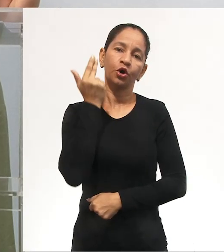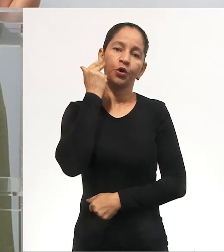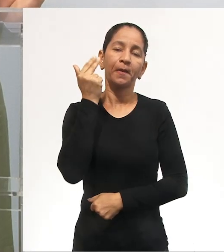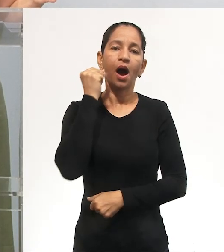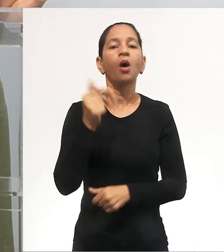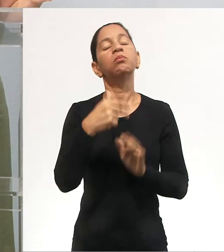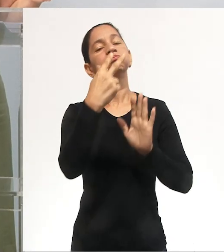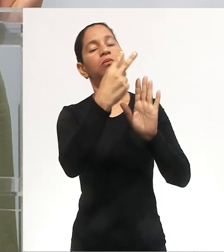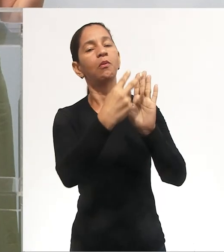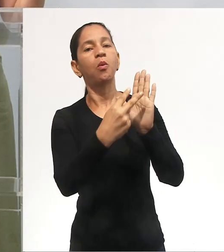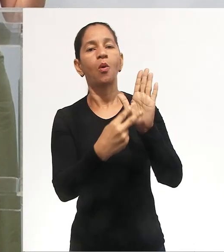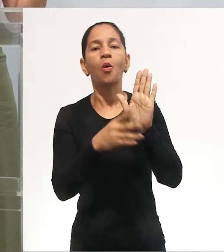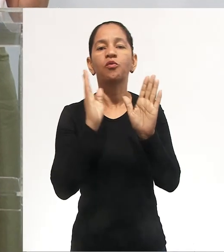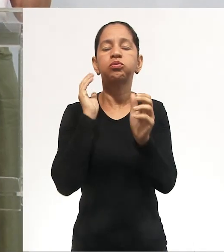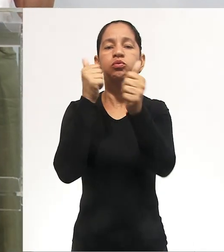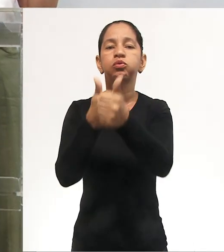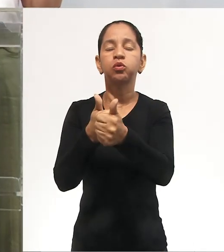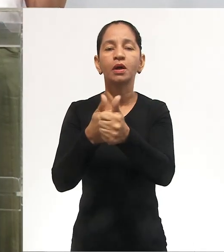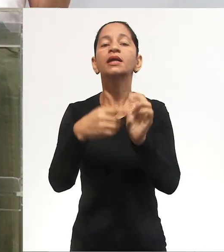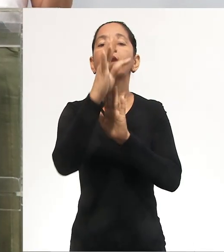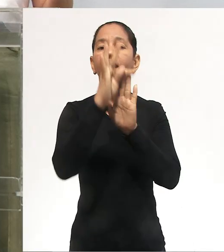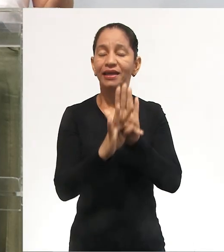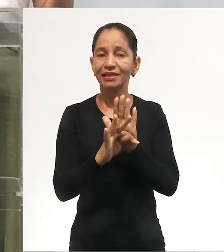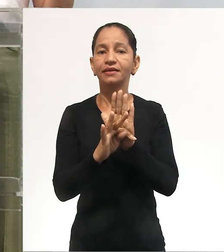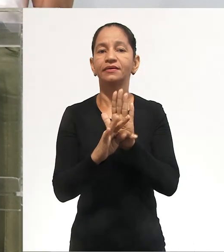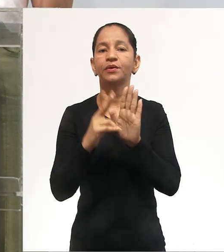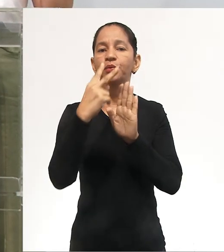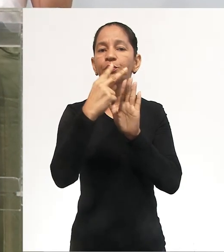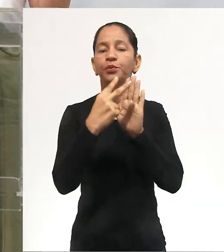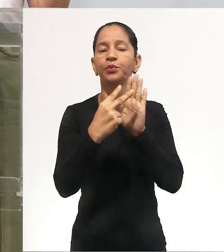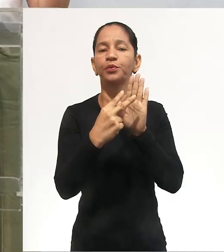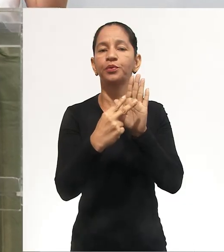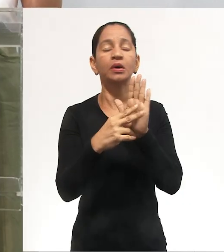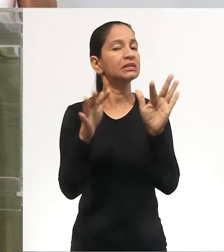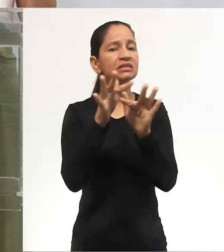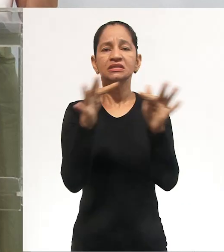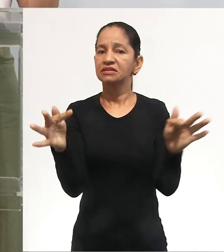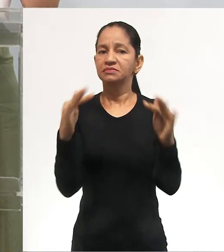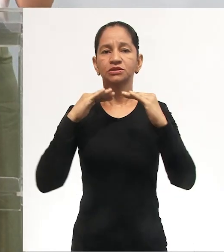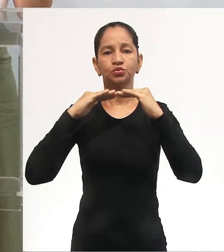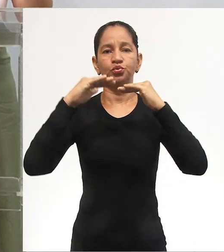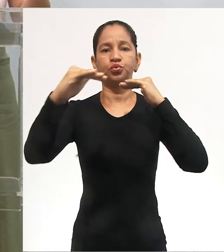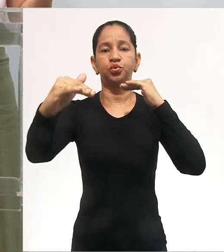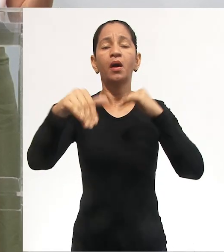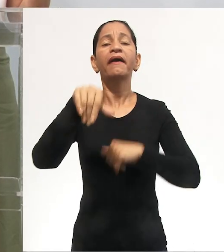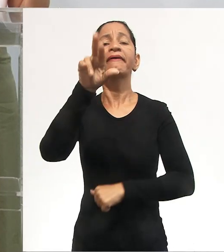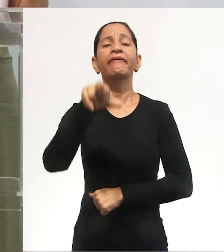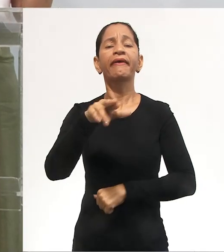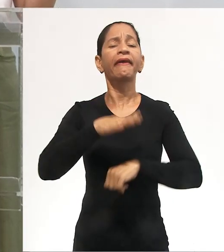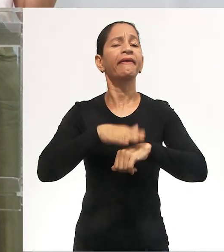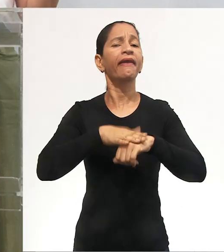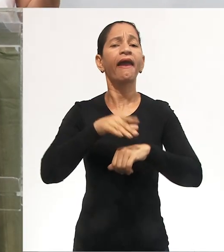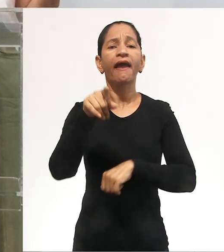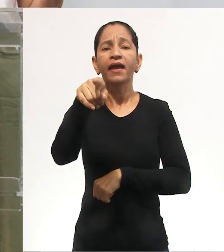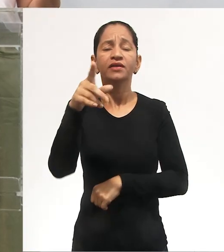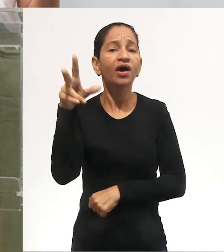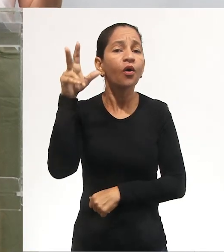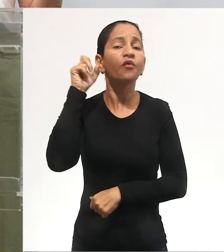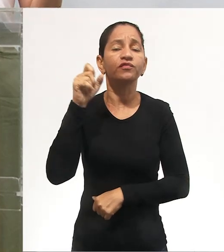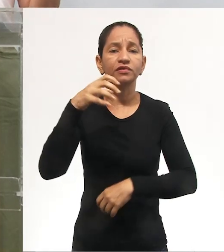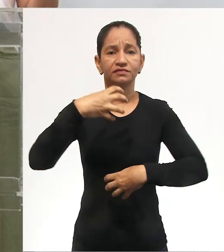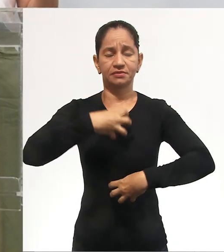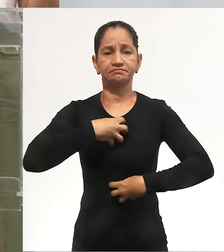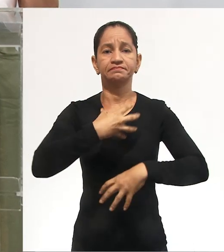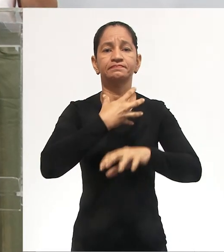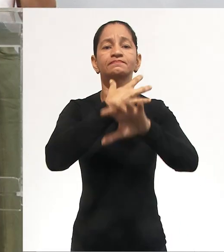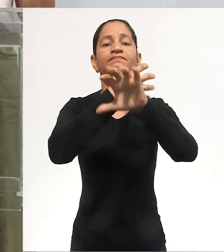linguagem diferente. Então, a gente tem que estar adequado não só ao contexto, mas também a quem é o nosso público. Eu vou falar para quem? Então,